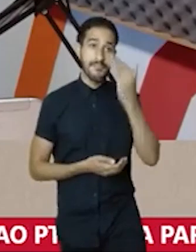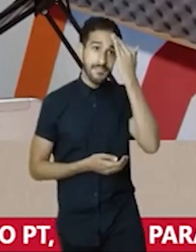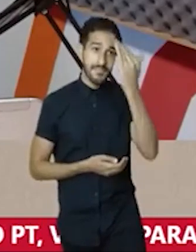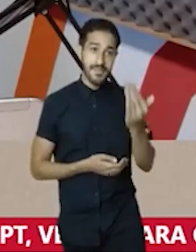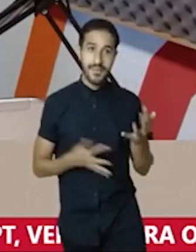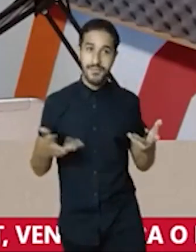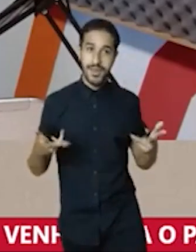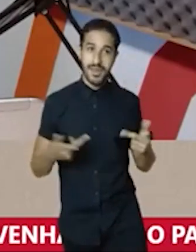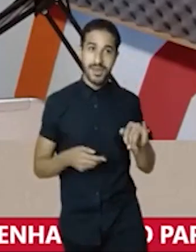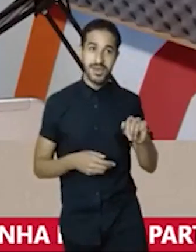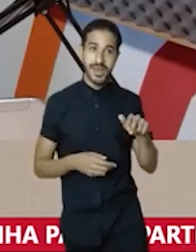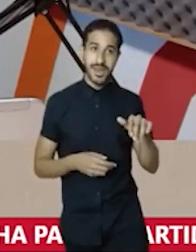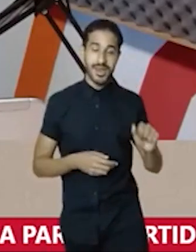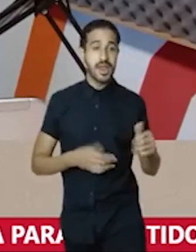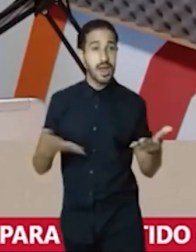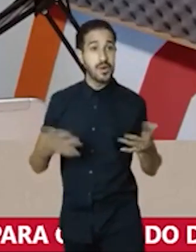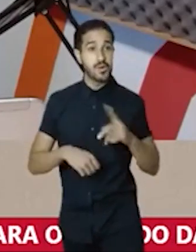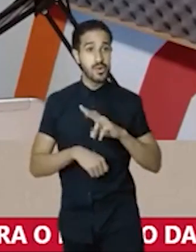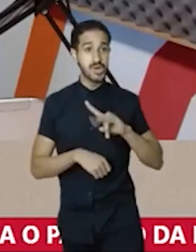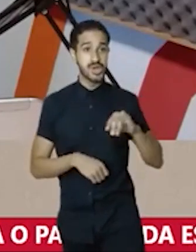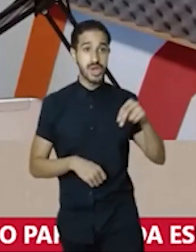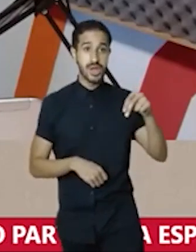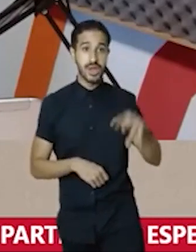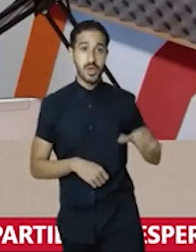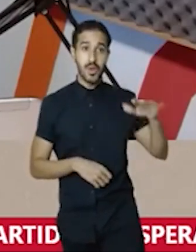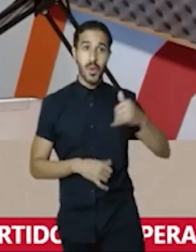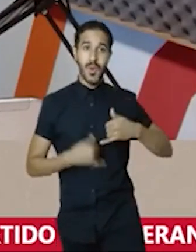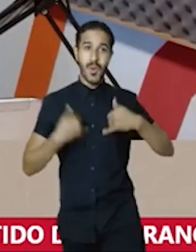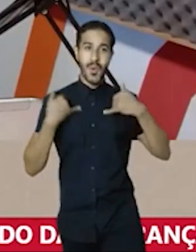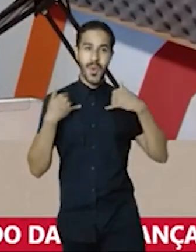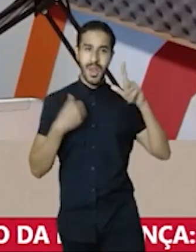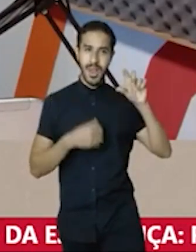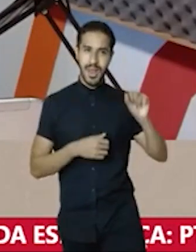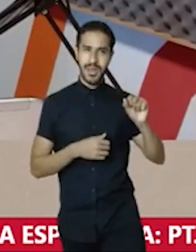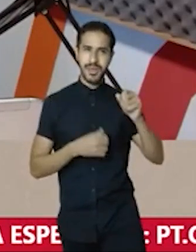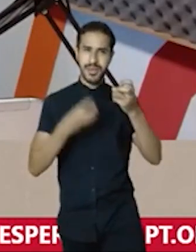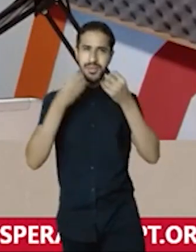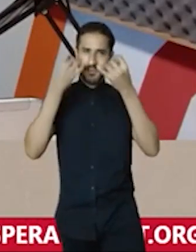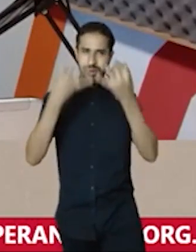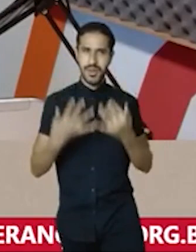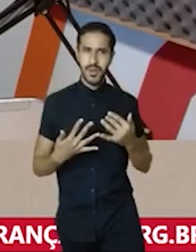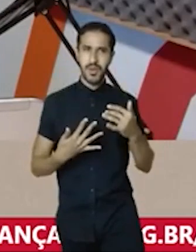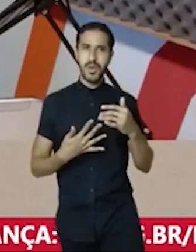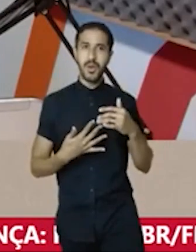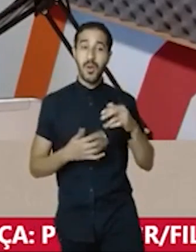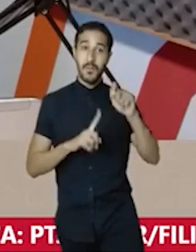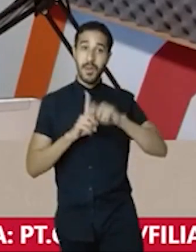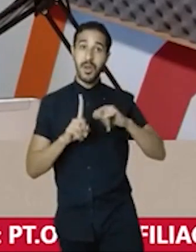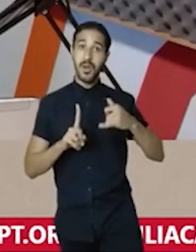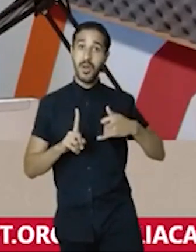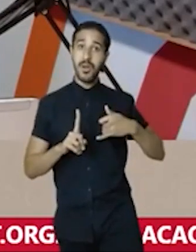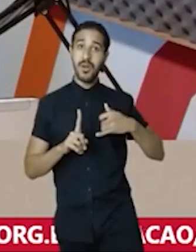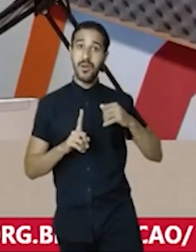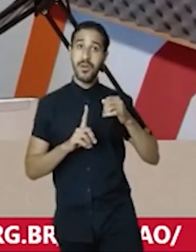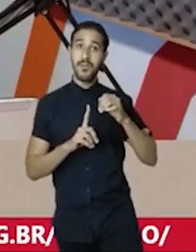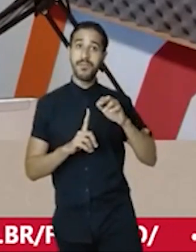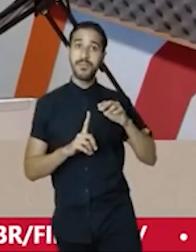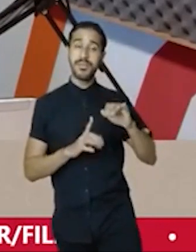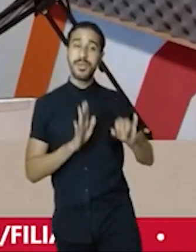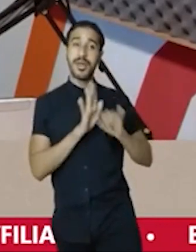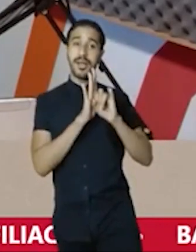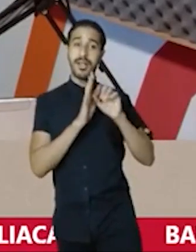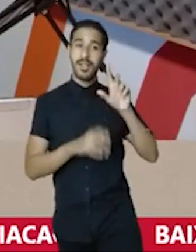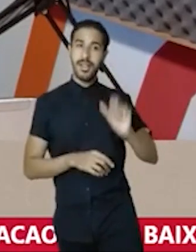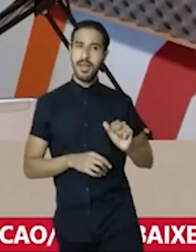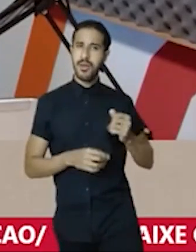Maravilha, maravilha, Janaína. E hoje é o Dia Nacional do Orgulho Lésbico, né? Você falou que estamos no mês da visibilidade lésbica. Como é que você vê a presença